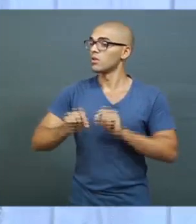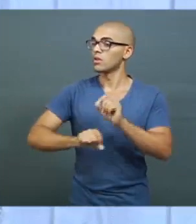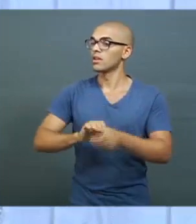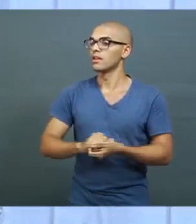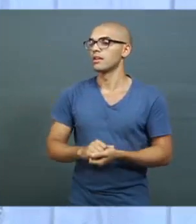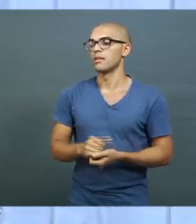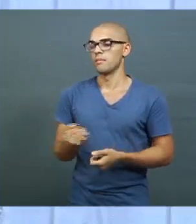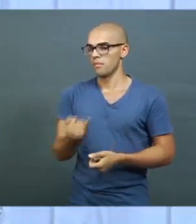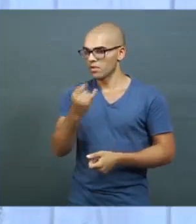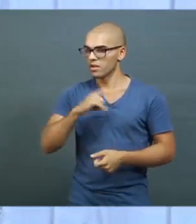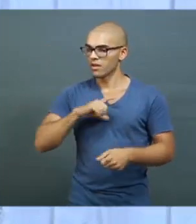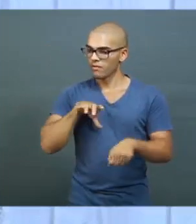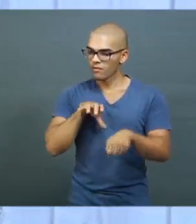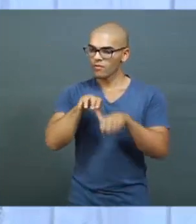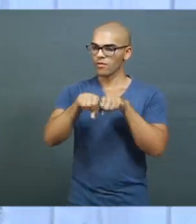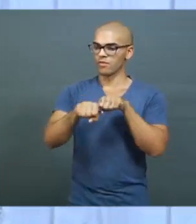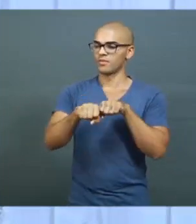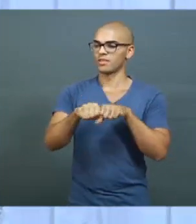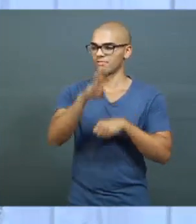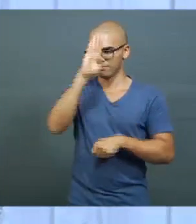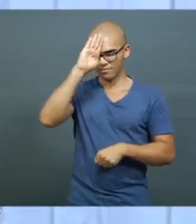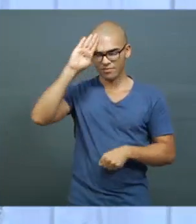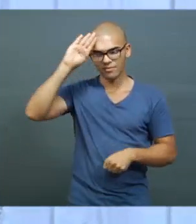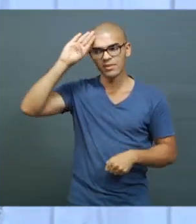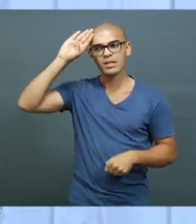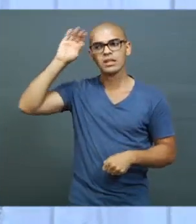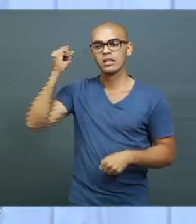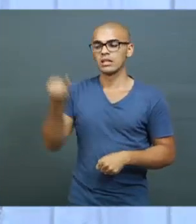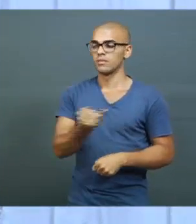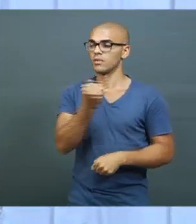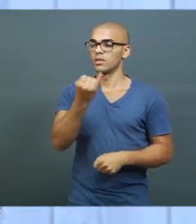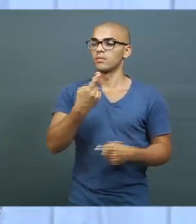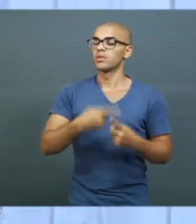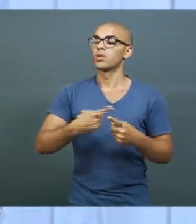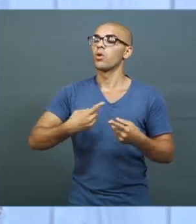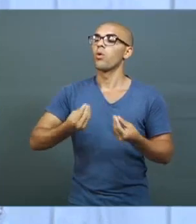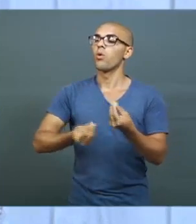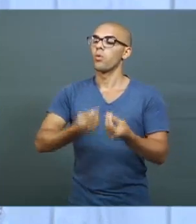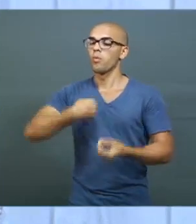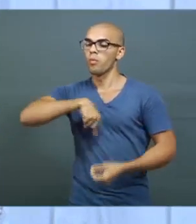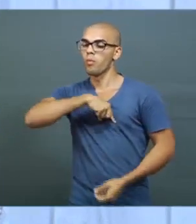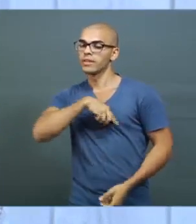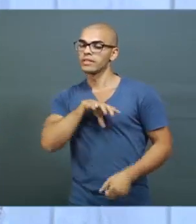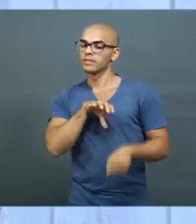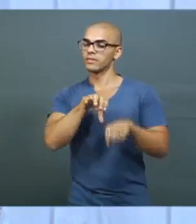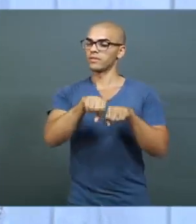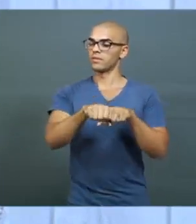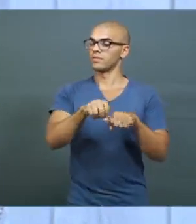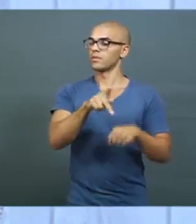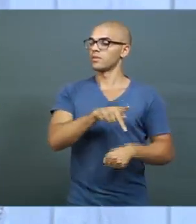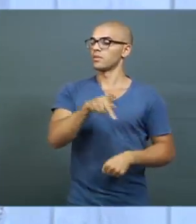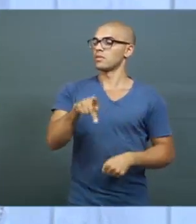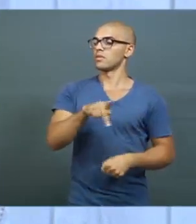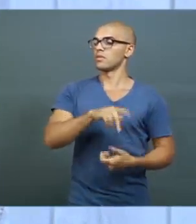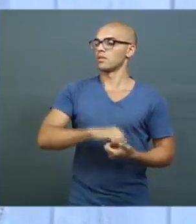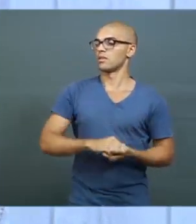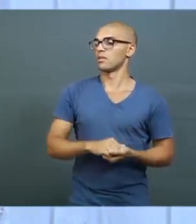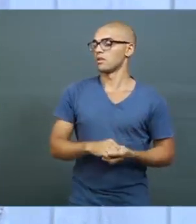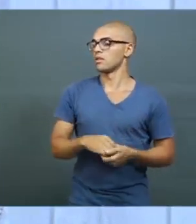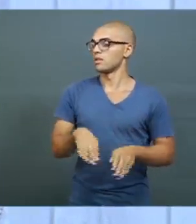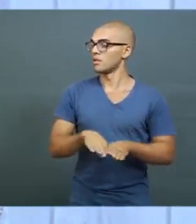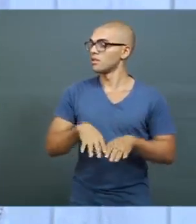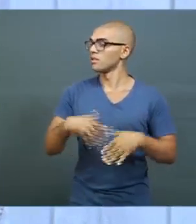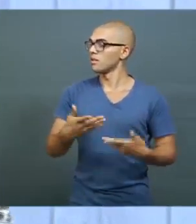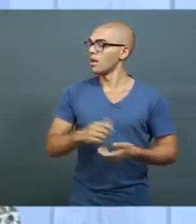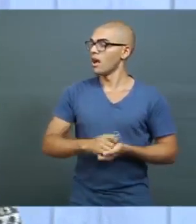reverberando na nossa formação. A nossa formação como professores, né, na pós-graduação, vai reverberando na nossa graduação, e foi a partir